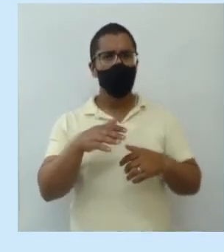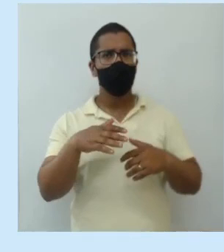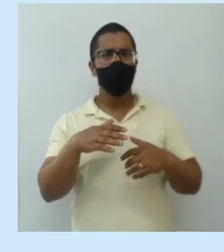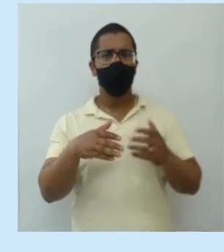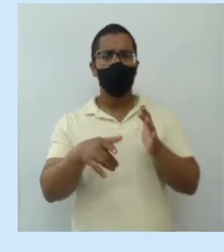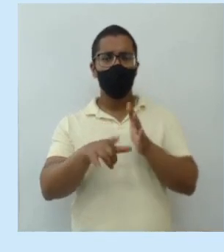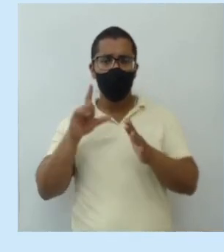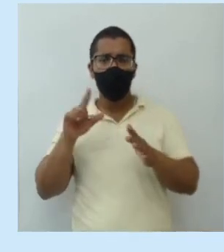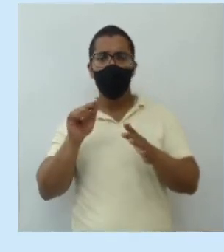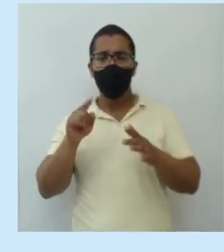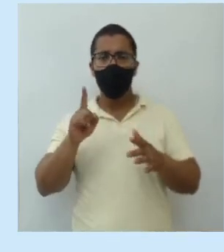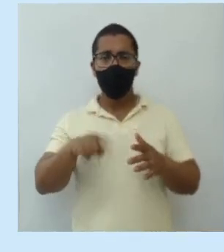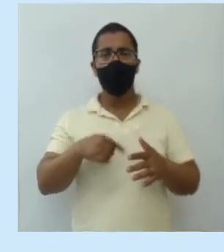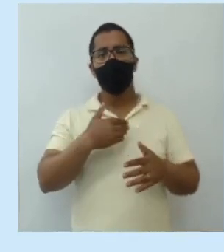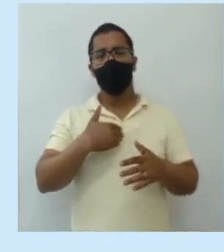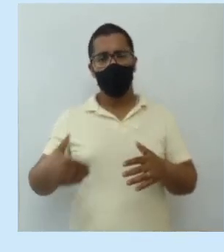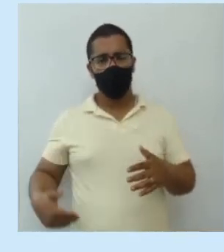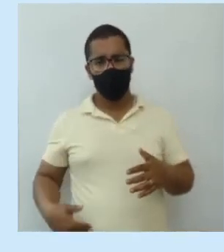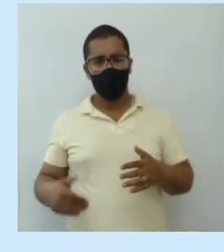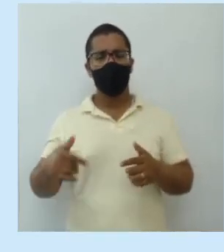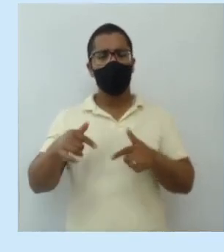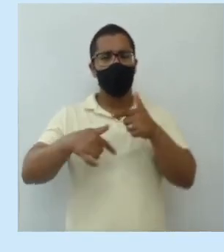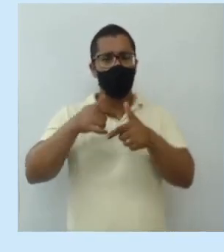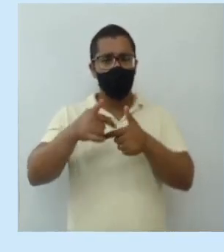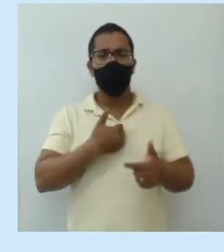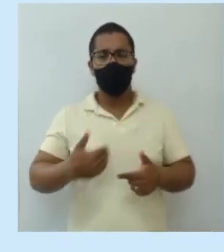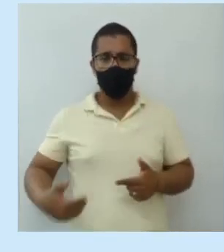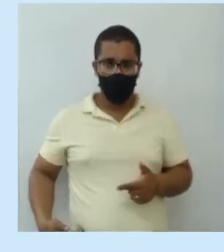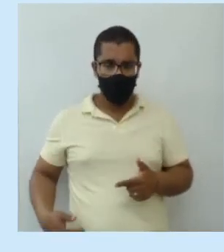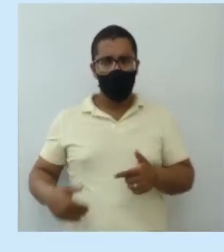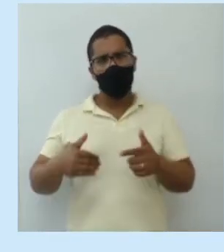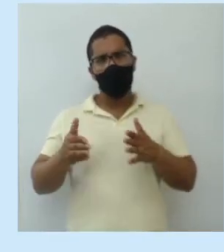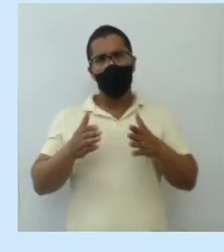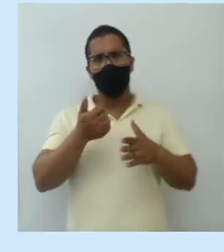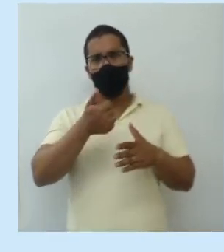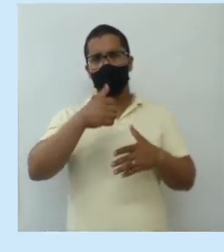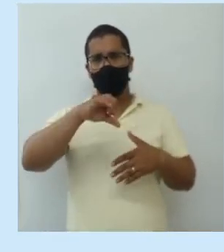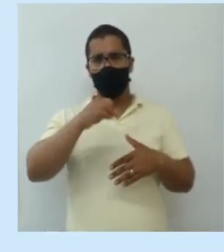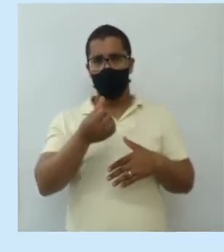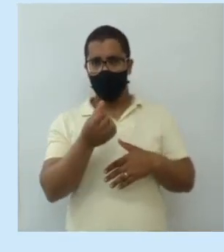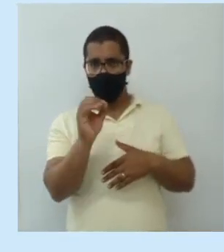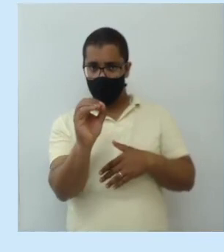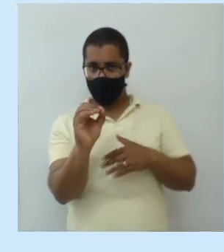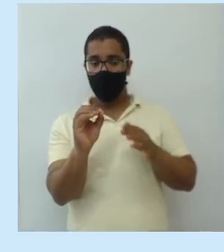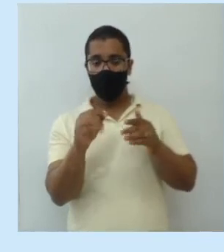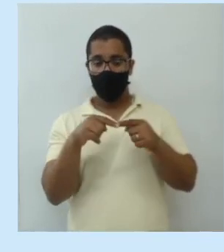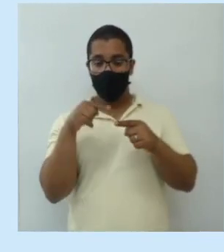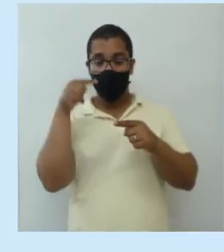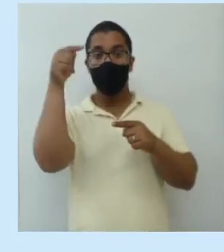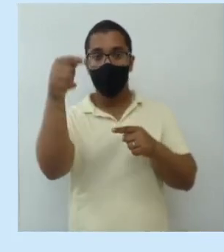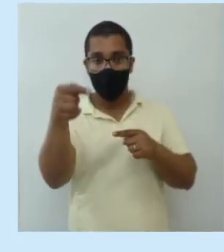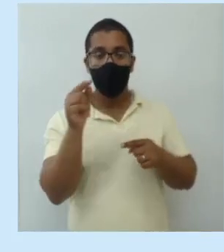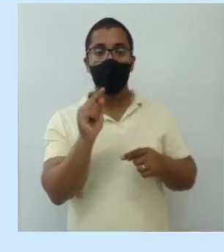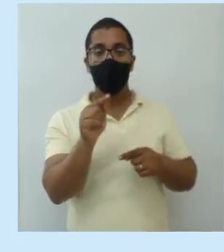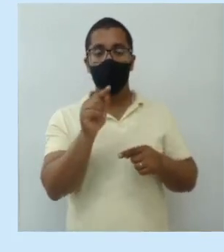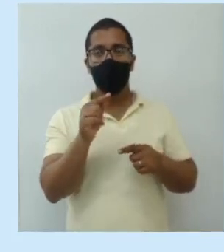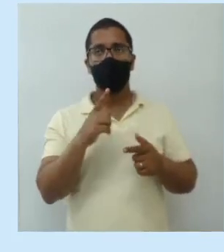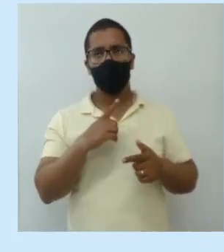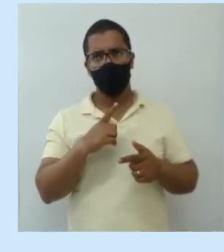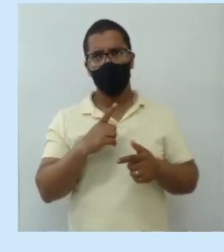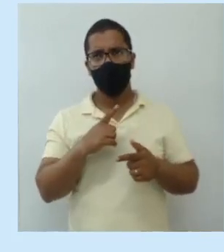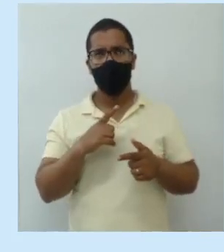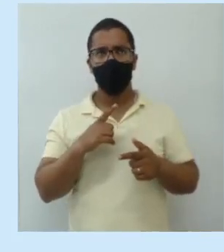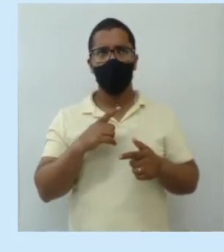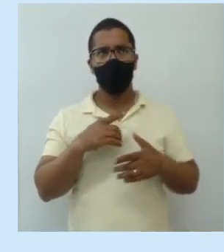funcionalismo público, que liderou num determinado cenário, né, da década de 60, e a posteriori, né, vindo mais